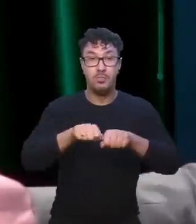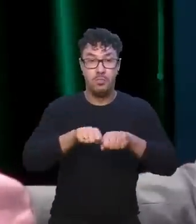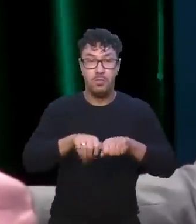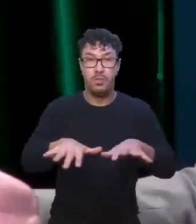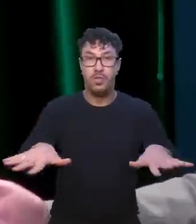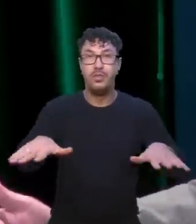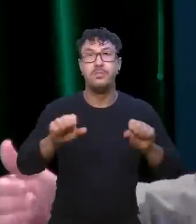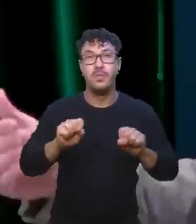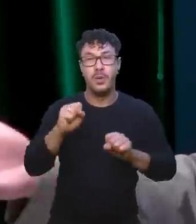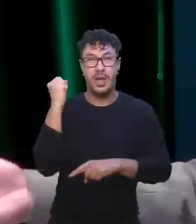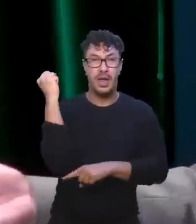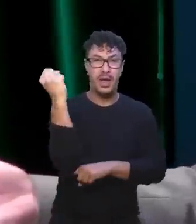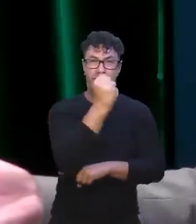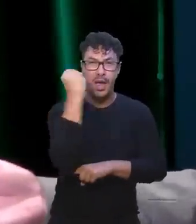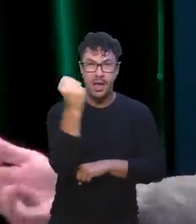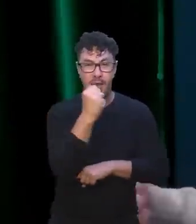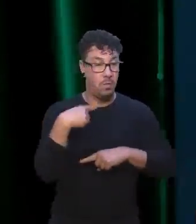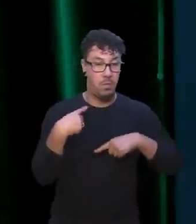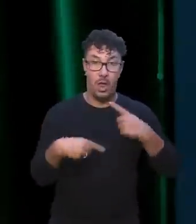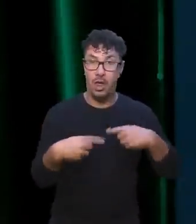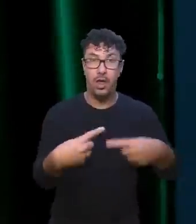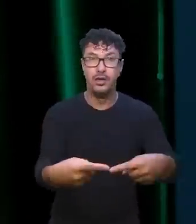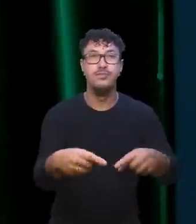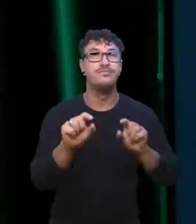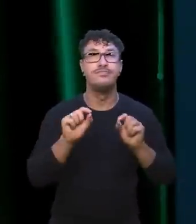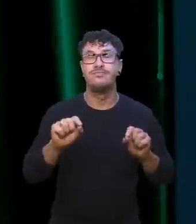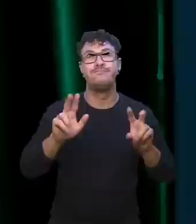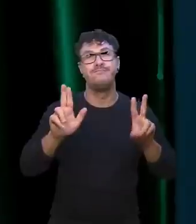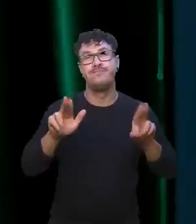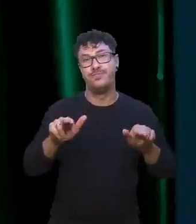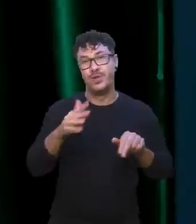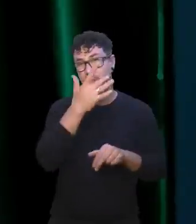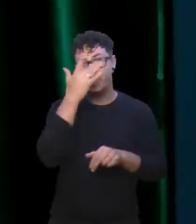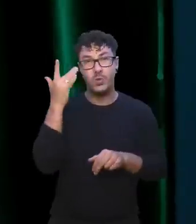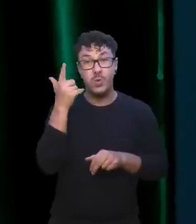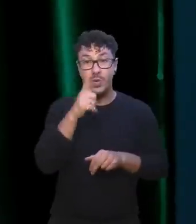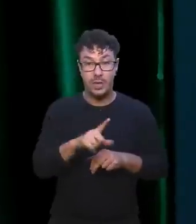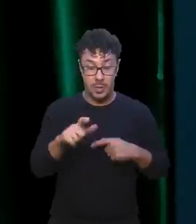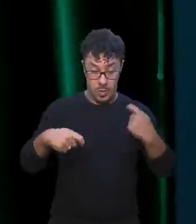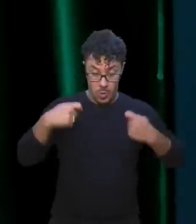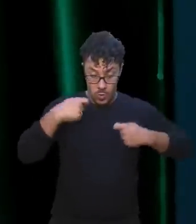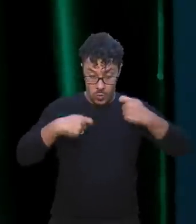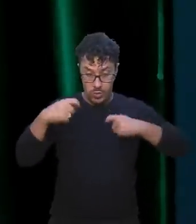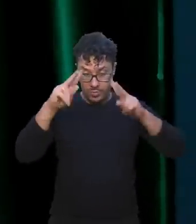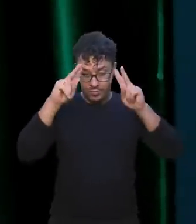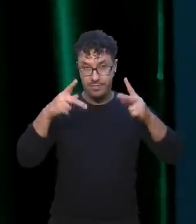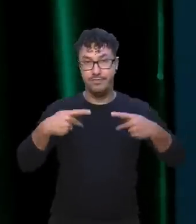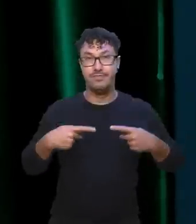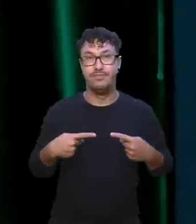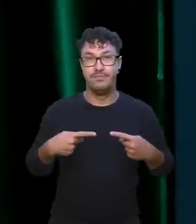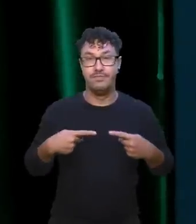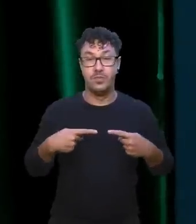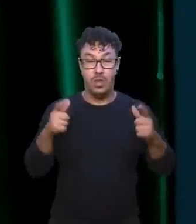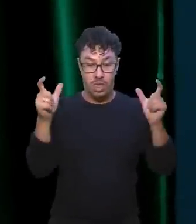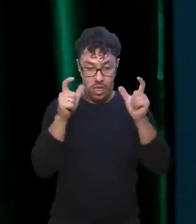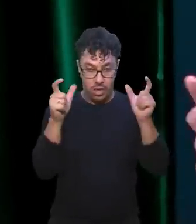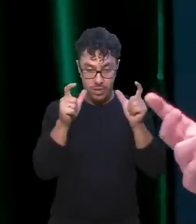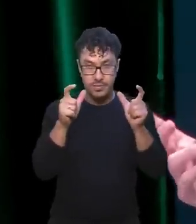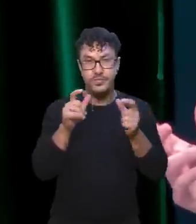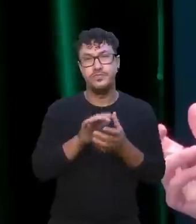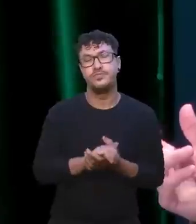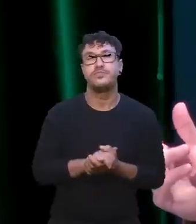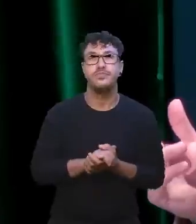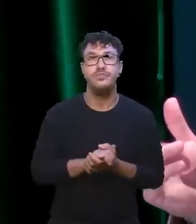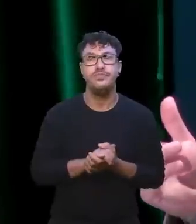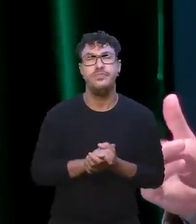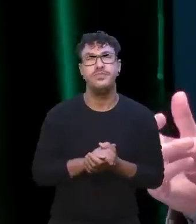outra mais grave, e outras mais graves, e a pessoa muitas vezes vai se ver depois numa situação bastante alarmante. Claro que tempos